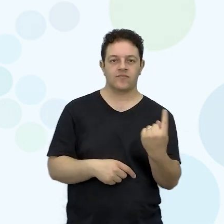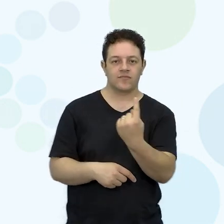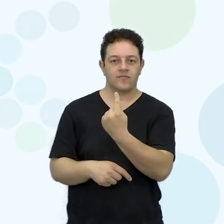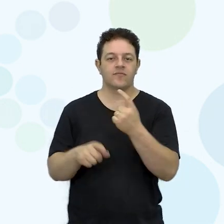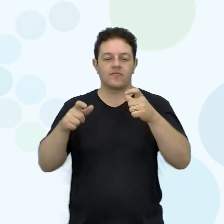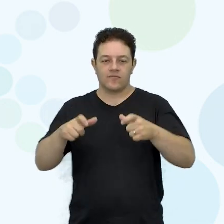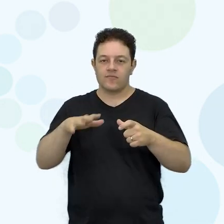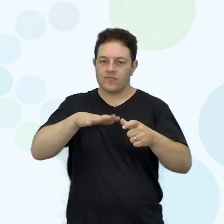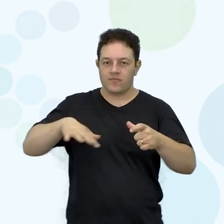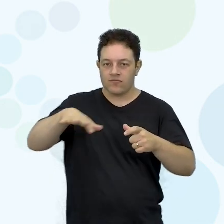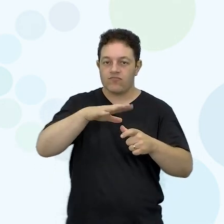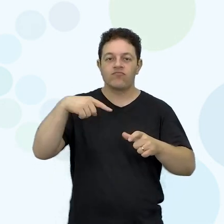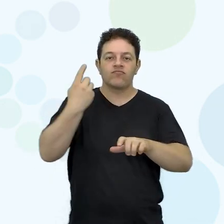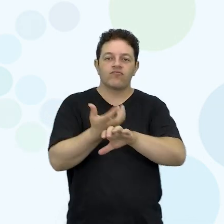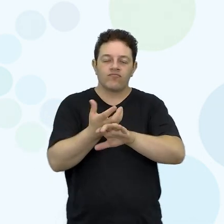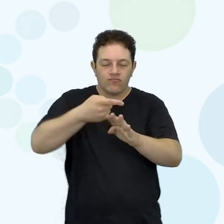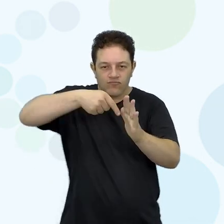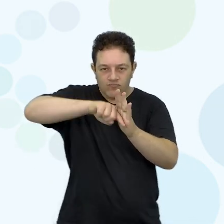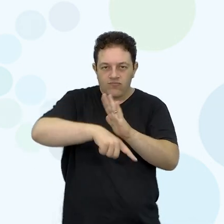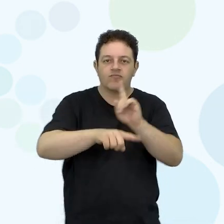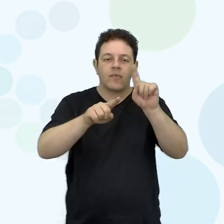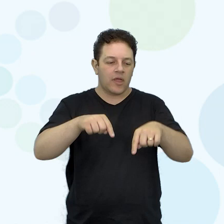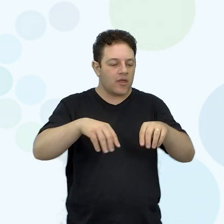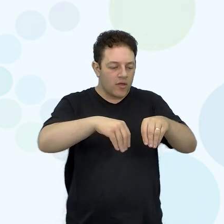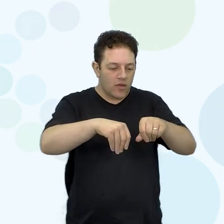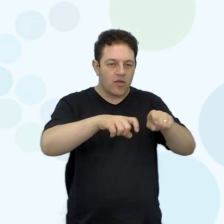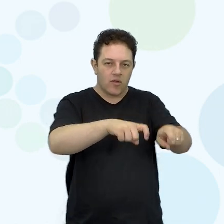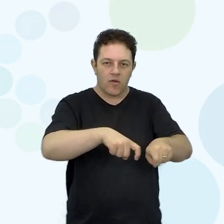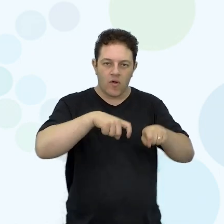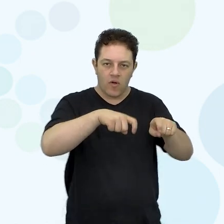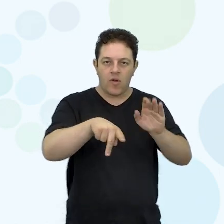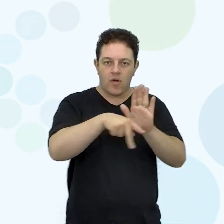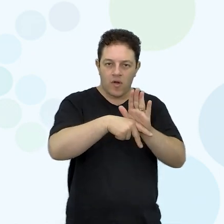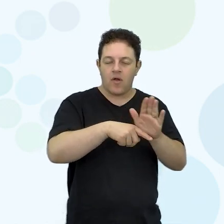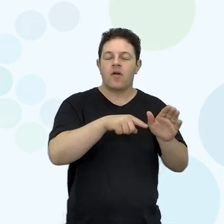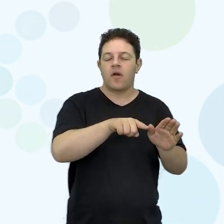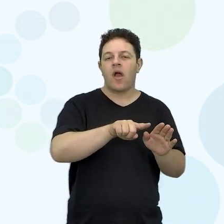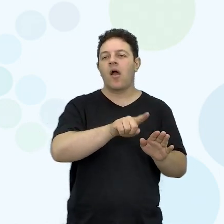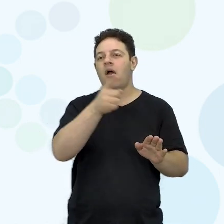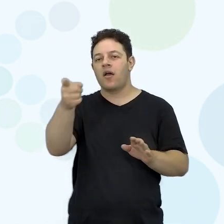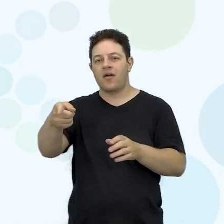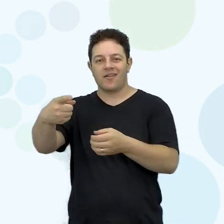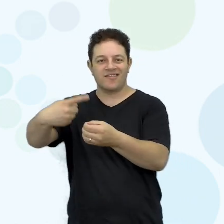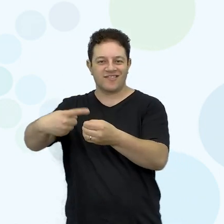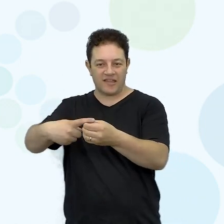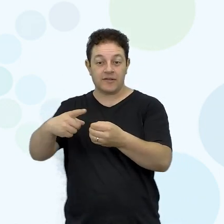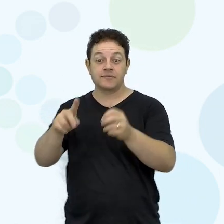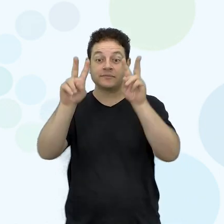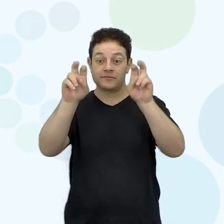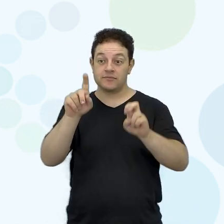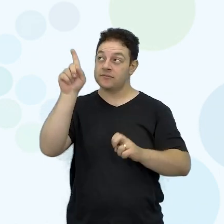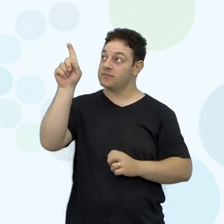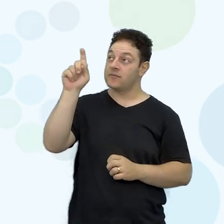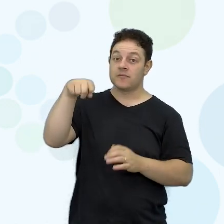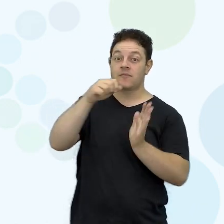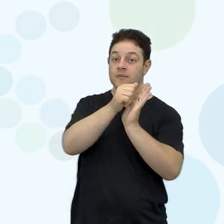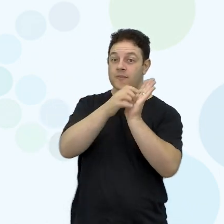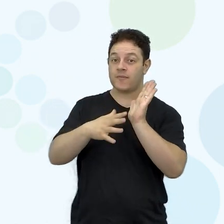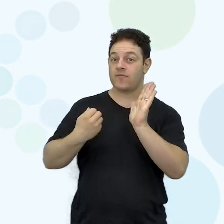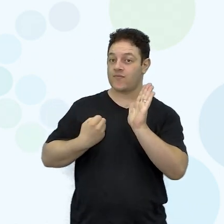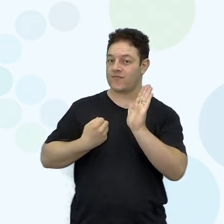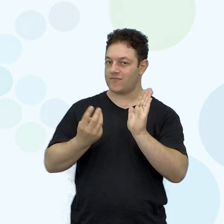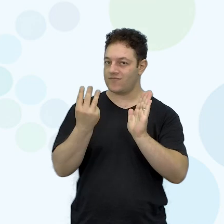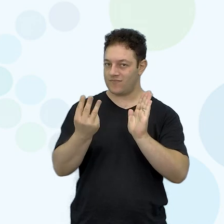a cultura do solo, do campo à cidade. O título da nossa aula, a gente está aí, olha, na atividade 3,